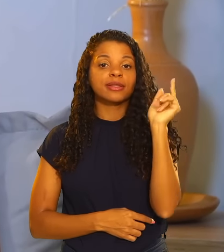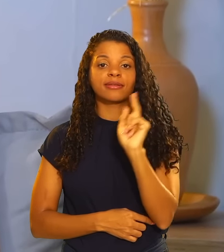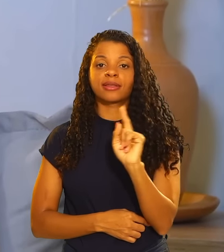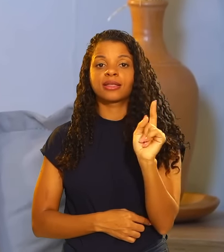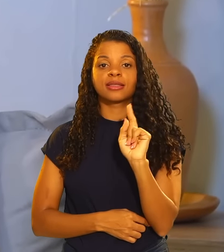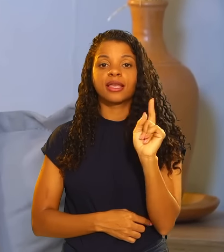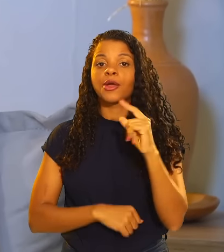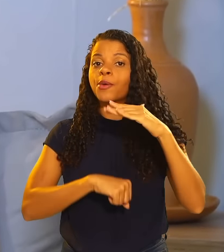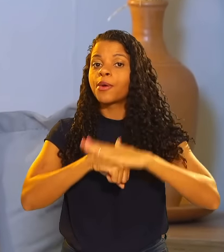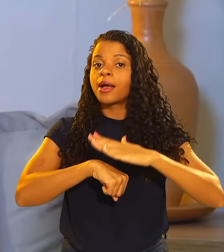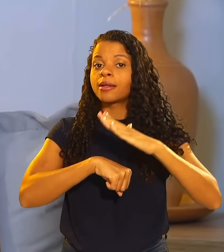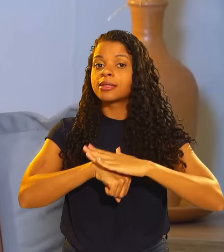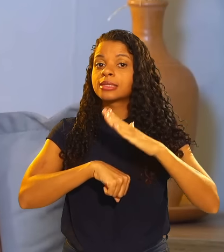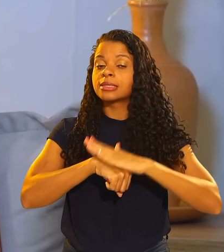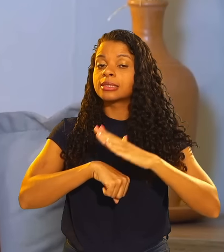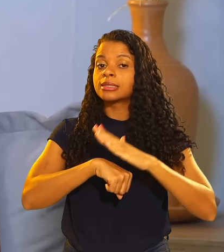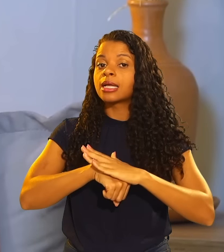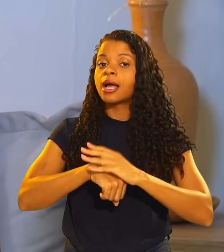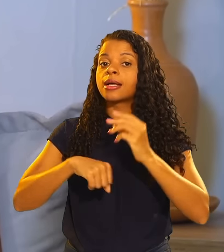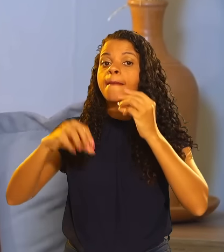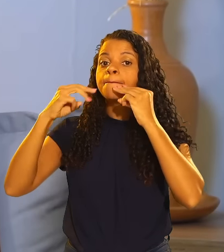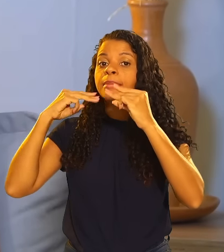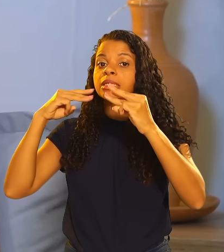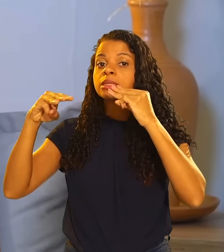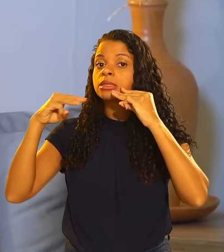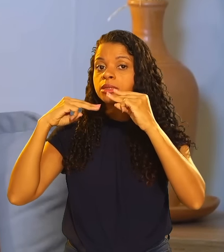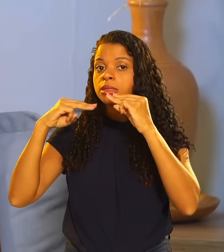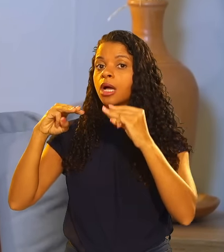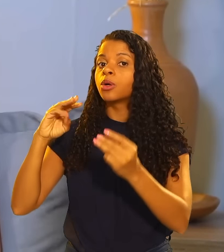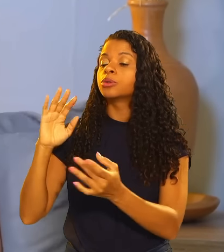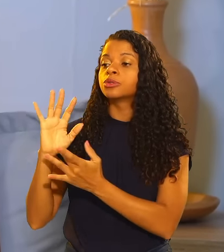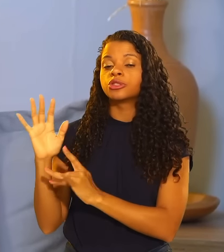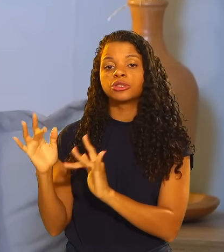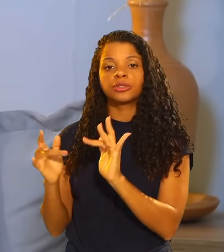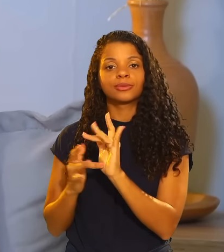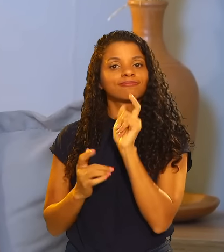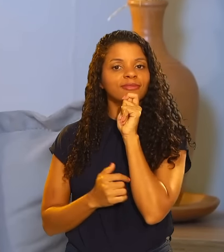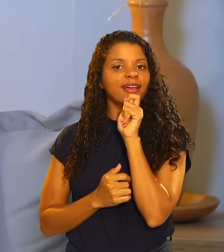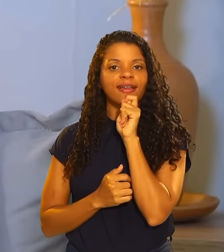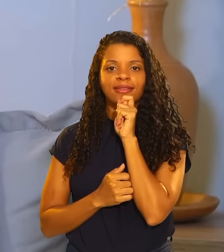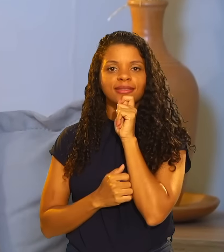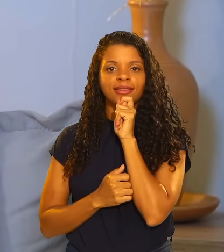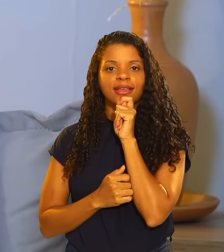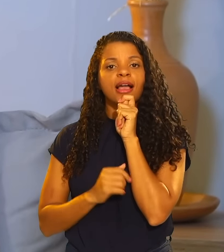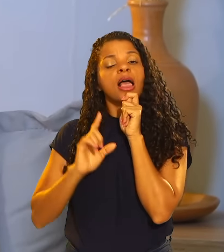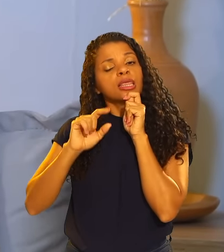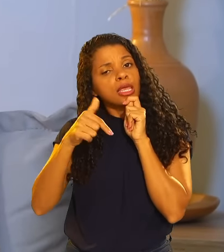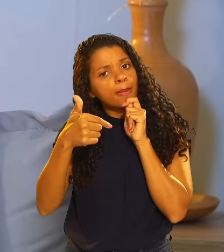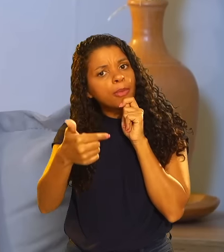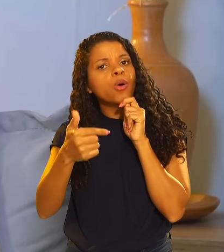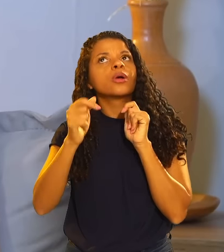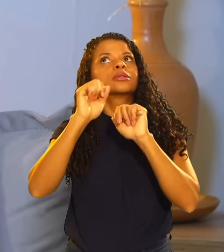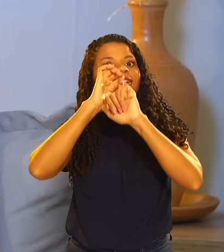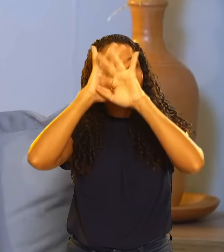era a missão dele, né? Ela veio a entender, claro, depois. Tanto é que lá na cruz, lembram? Quando ele fala